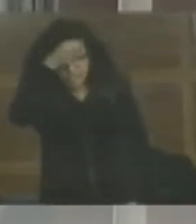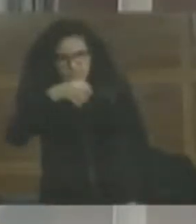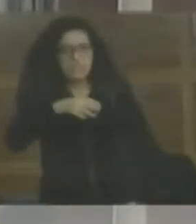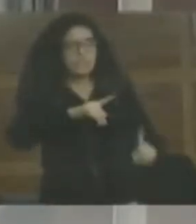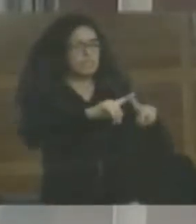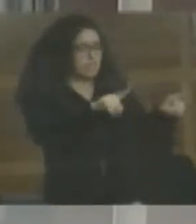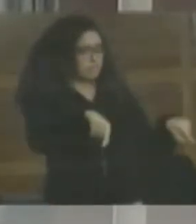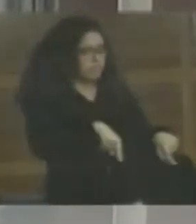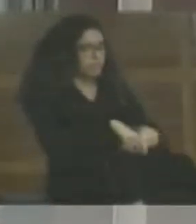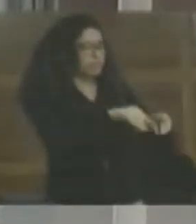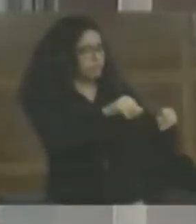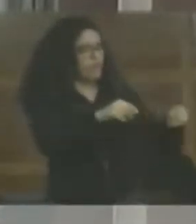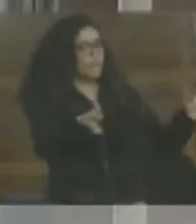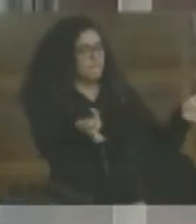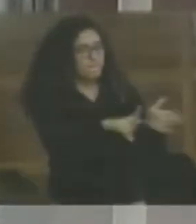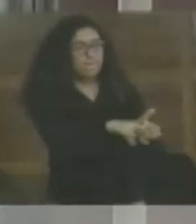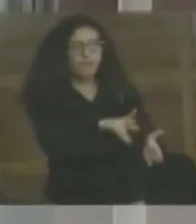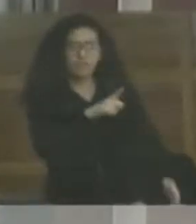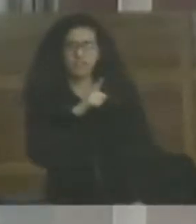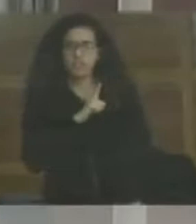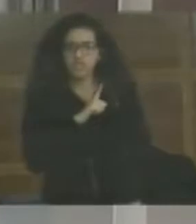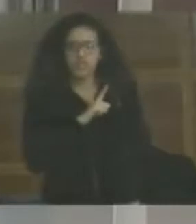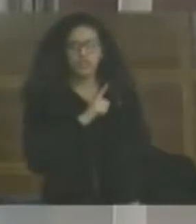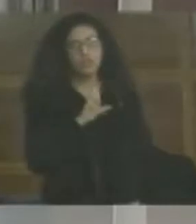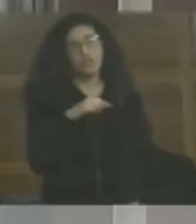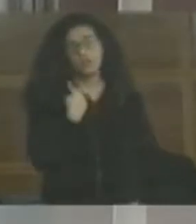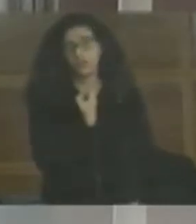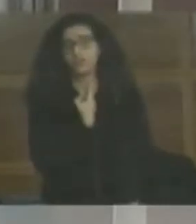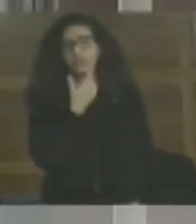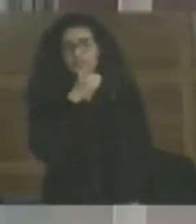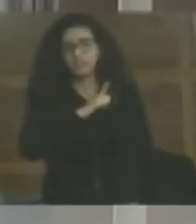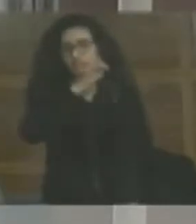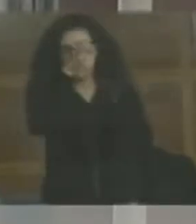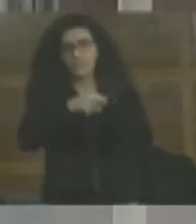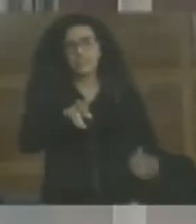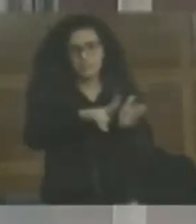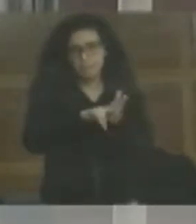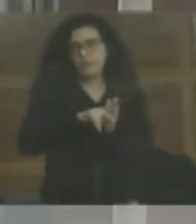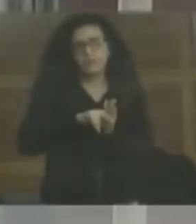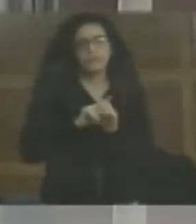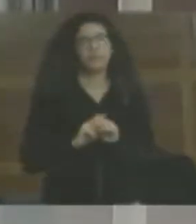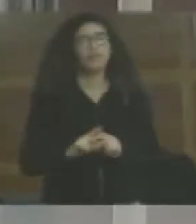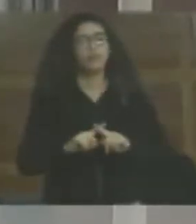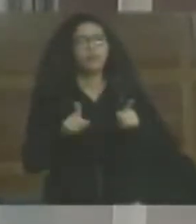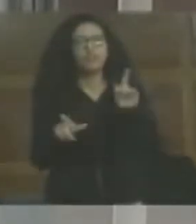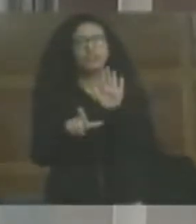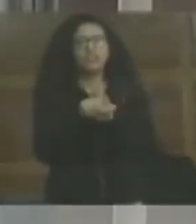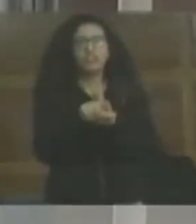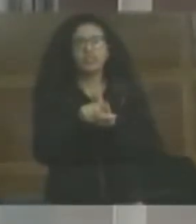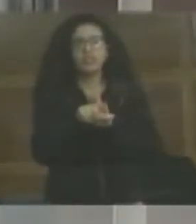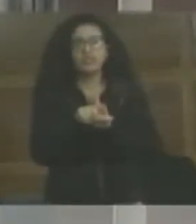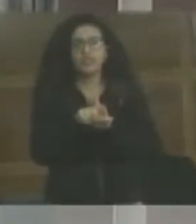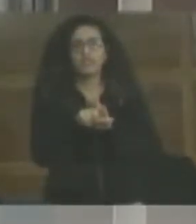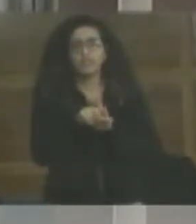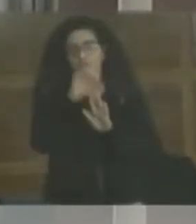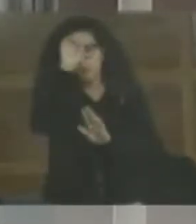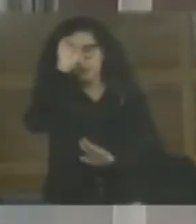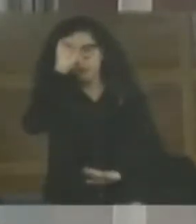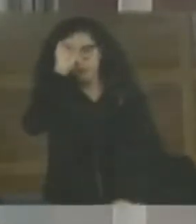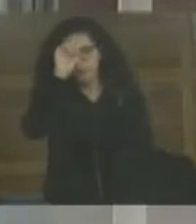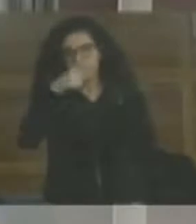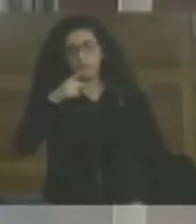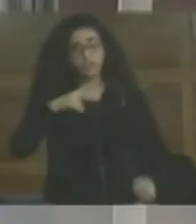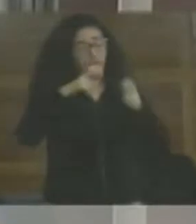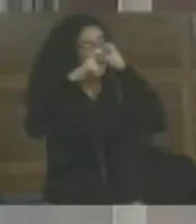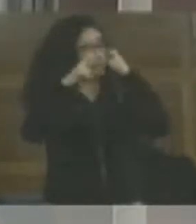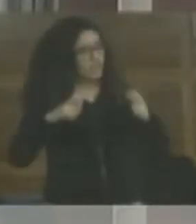certeza que são deles, que nós temos certeza que são deles. Então, com fundamento no artigo 40 da Lei Orgânica do Município de Angra dos Reis, uma das atribuições desta